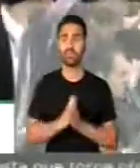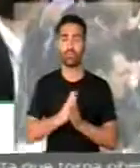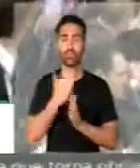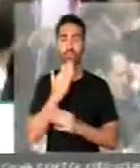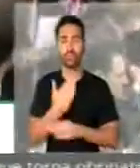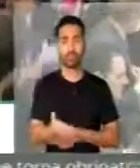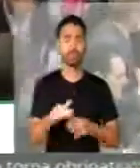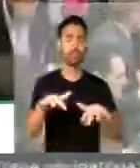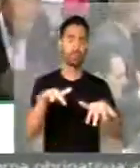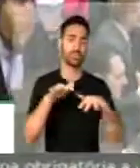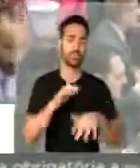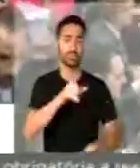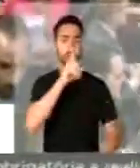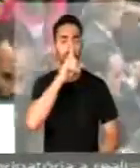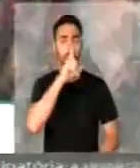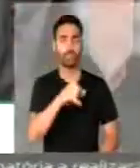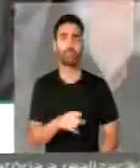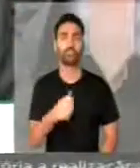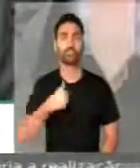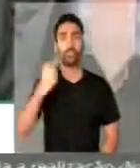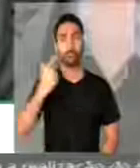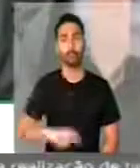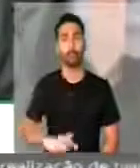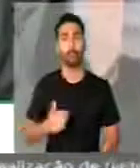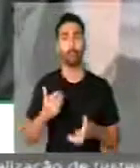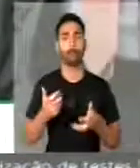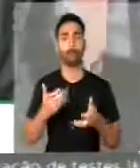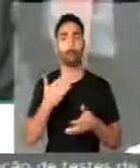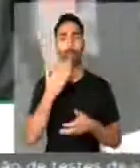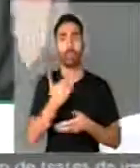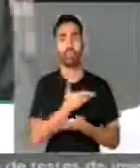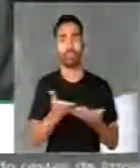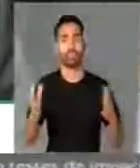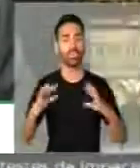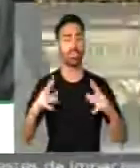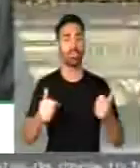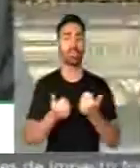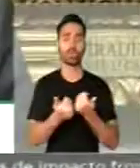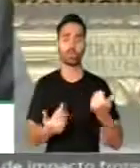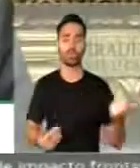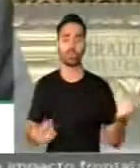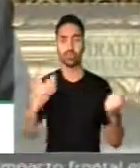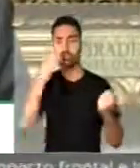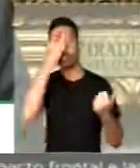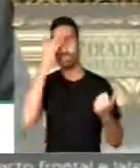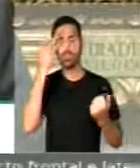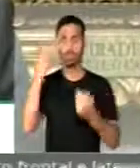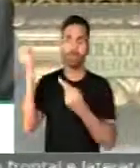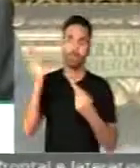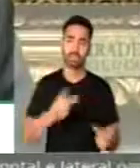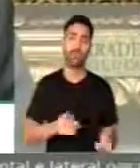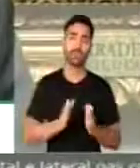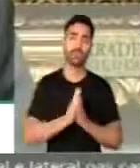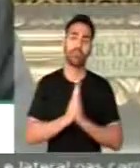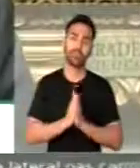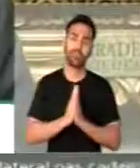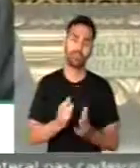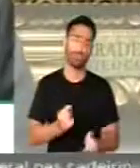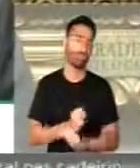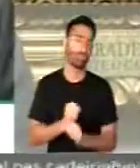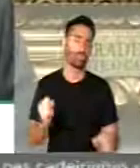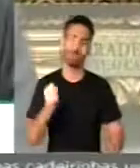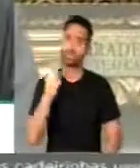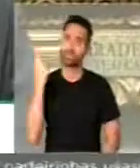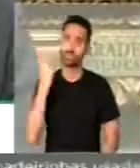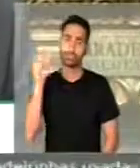plenário. Mais uma vez, eu quero solicitar a todos os assessores, a todos que estão nos visitando, não é possível